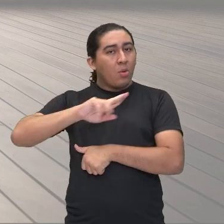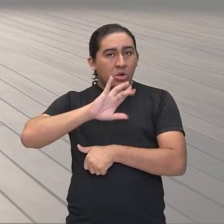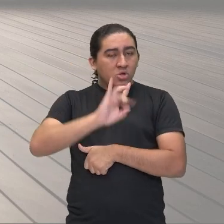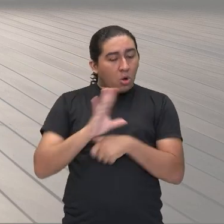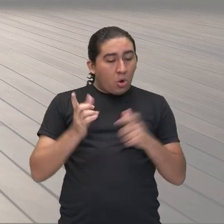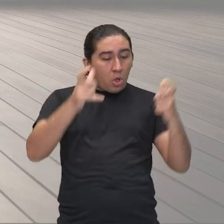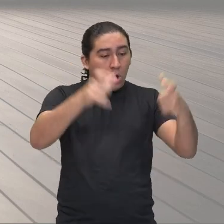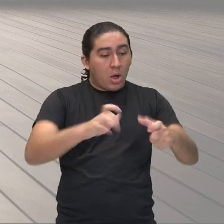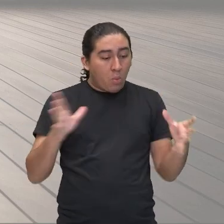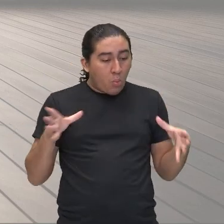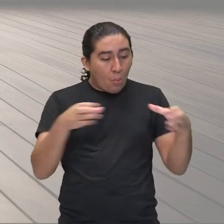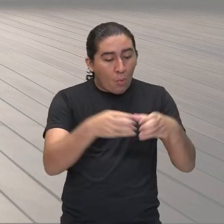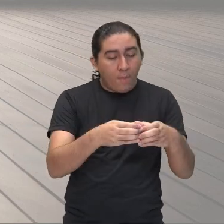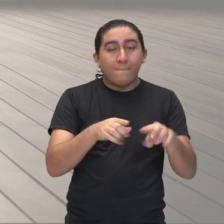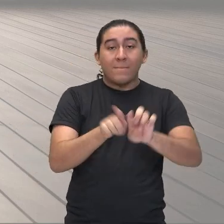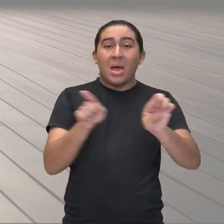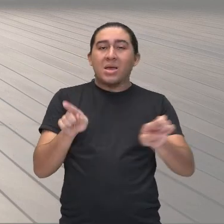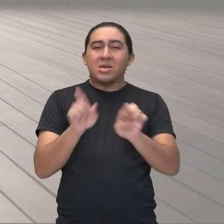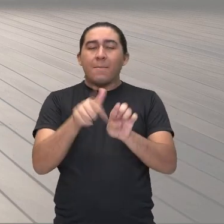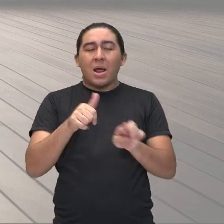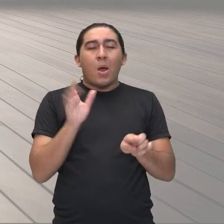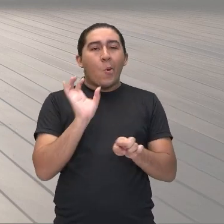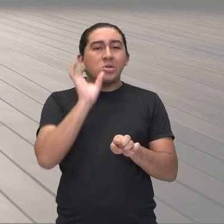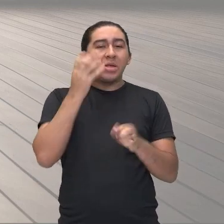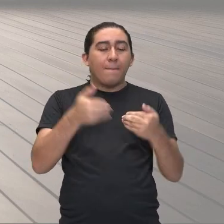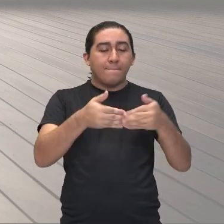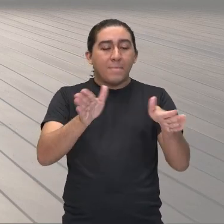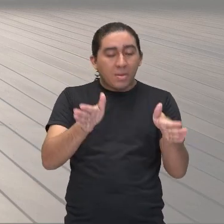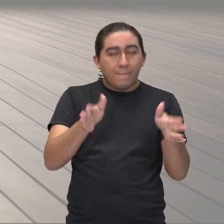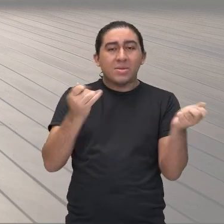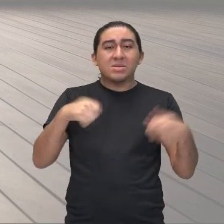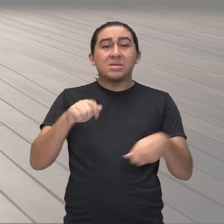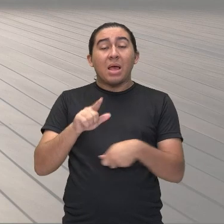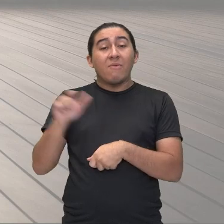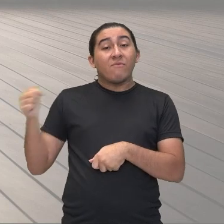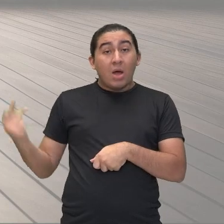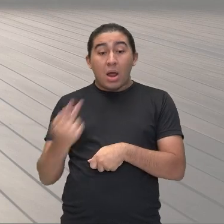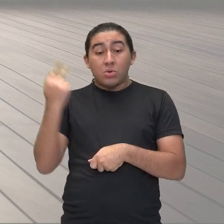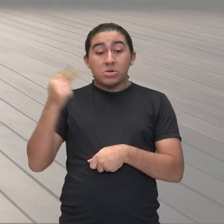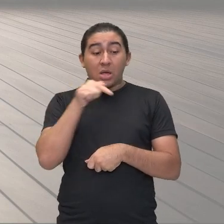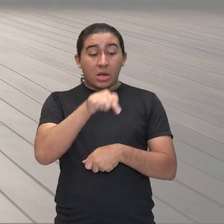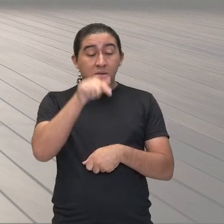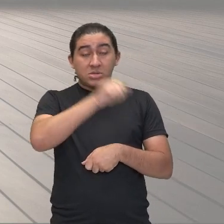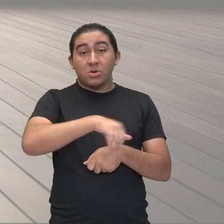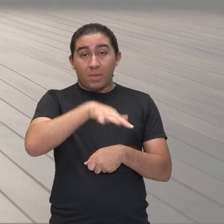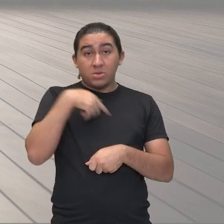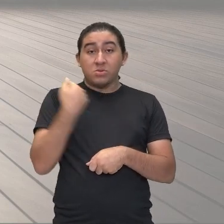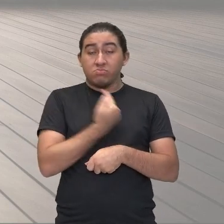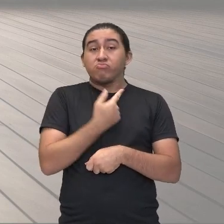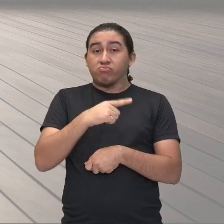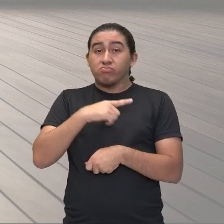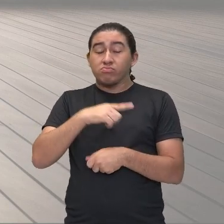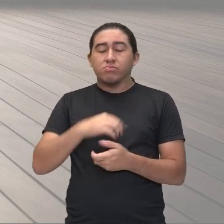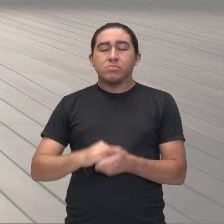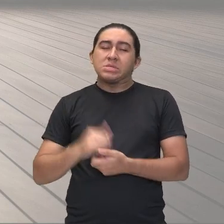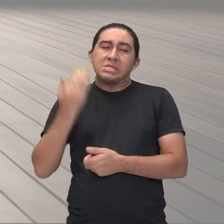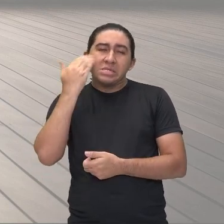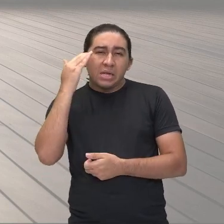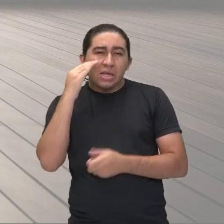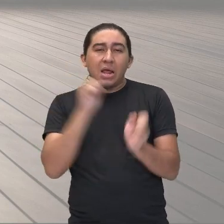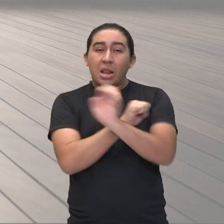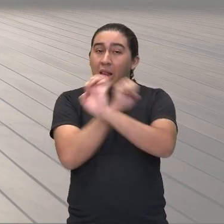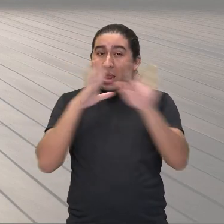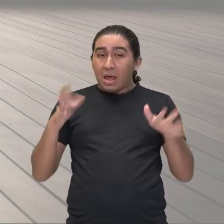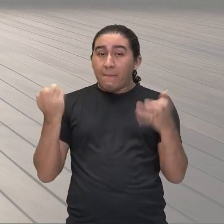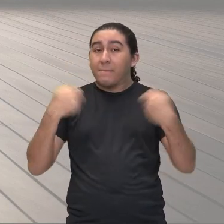para que isso aconteça, eu preciso primeiro reconhecer e valorizar aquilo que temos. entendendo que é